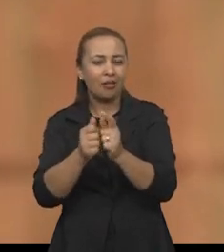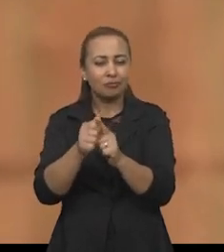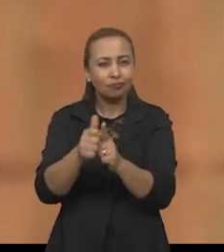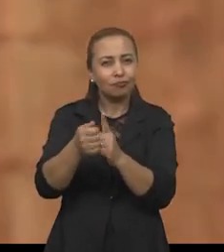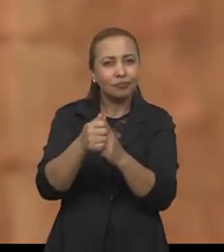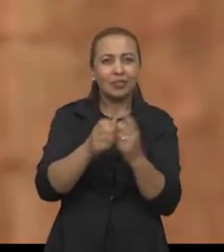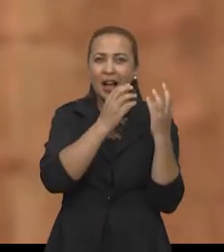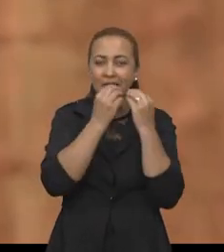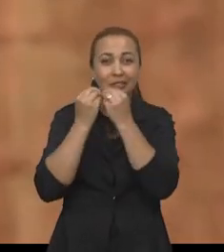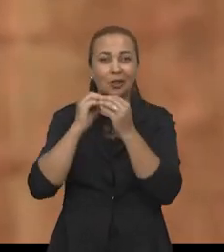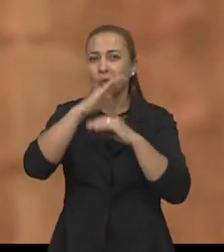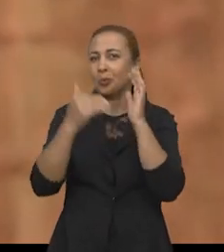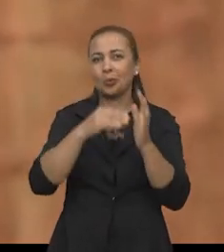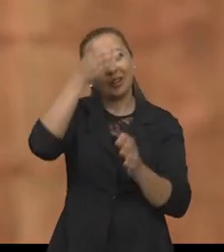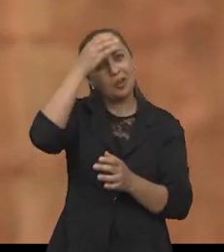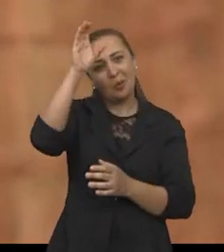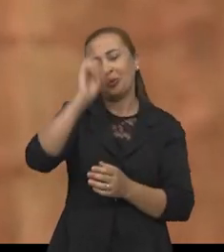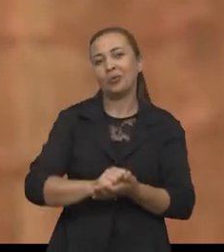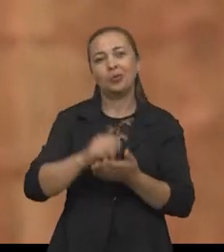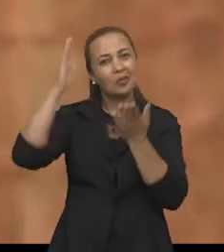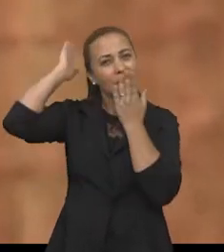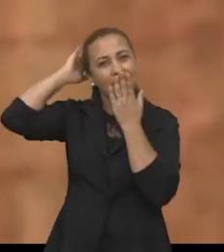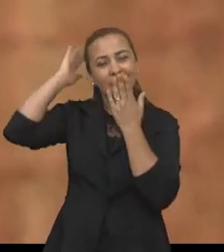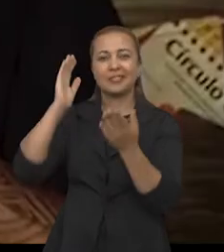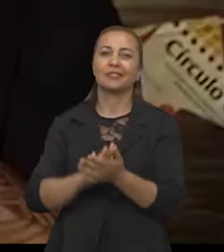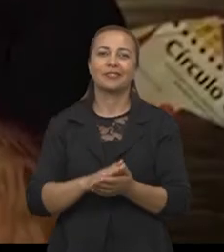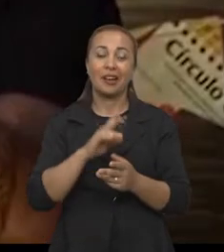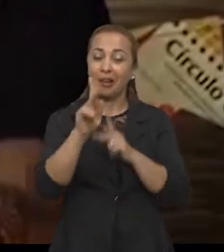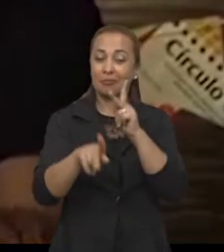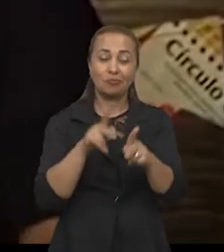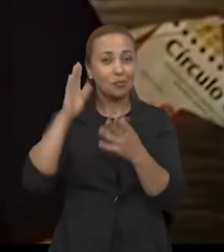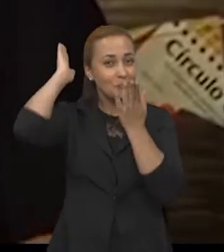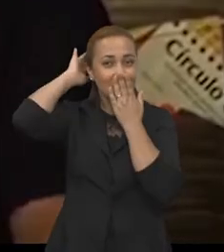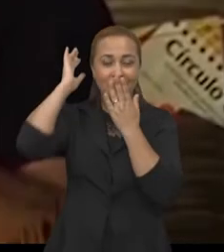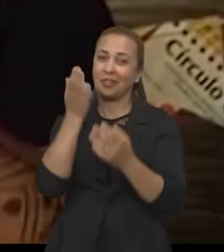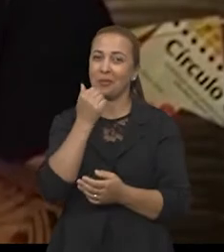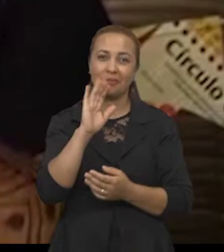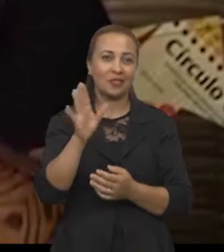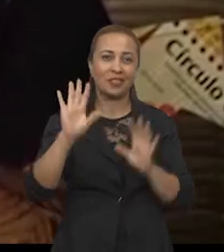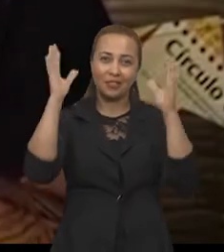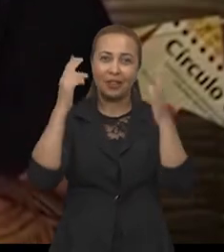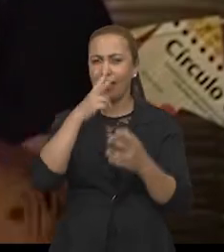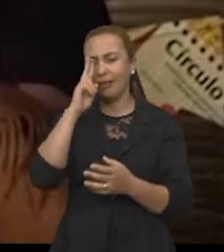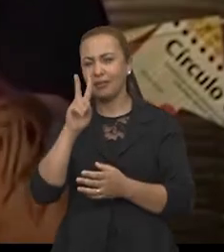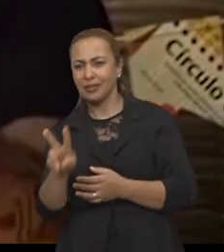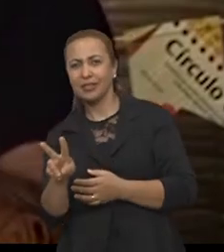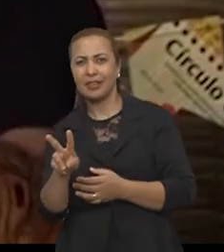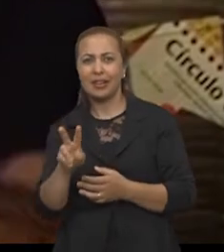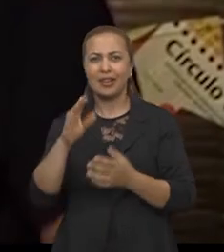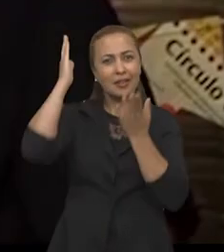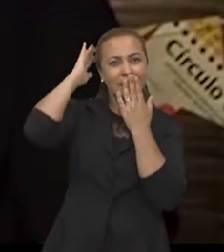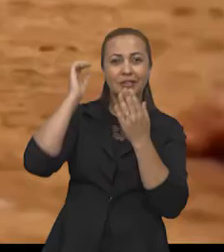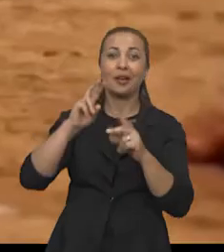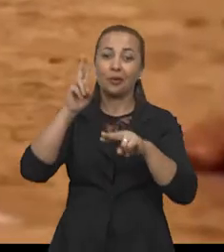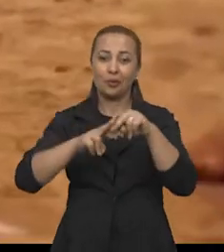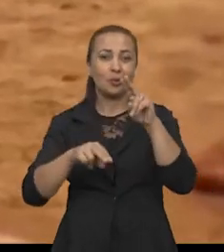paçoca, amendoim, milho, tudo isso é da cultura indígena. São comidas do povo indígena. Eu costumo dizer que a maioria das pessoas viram índios no